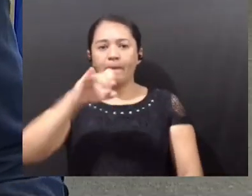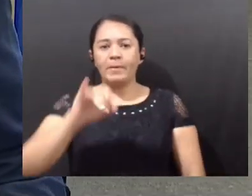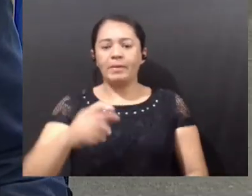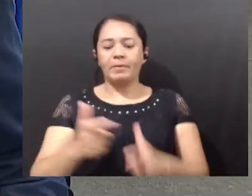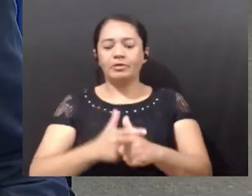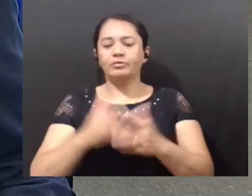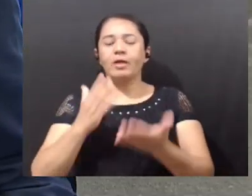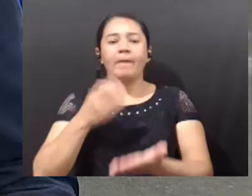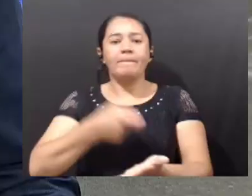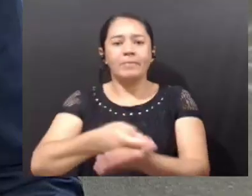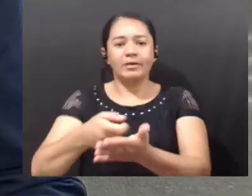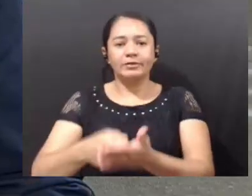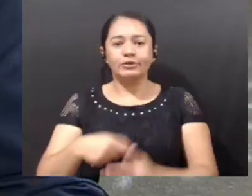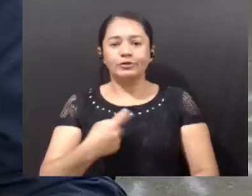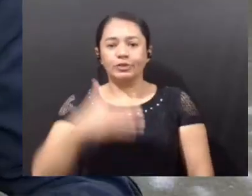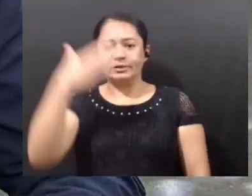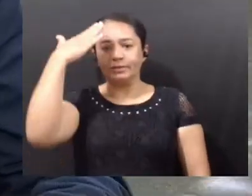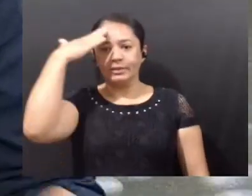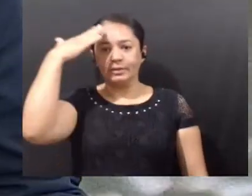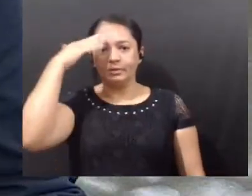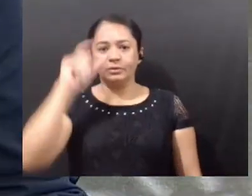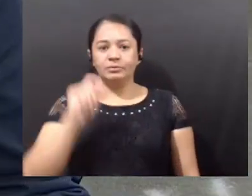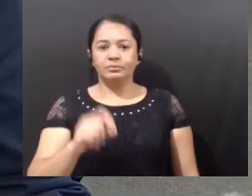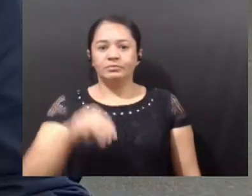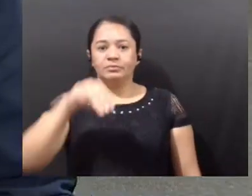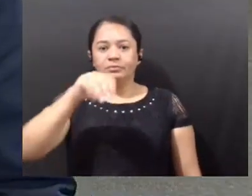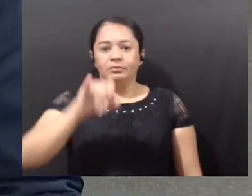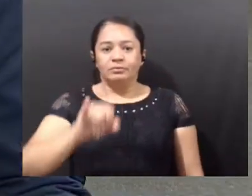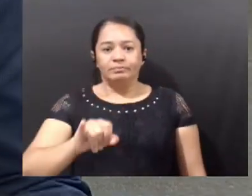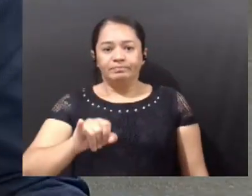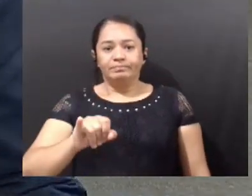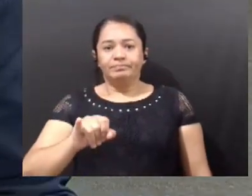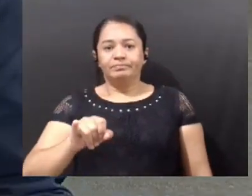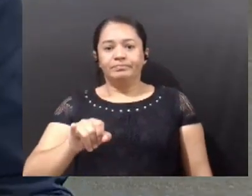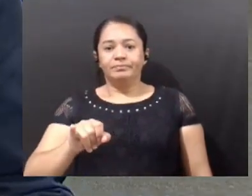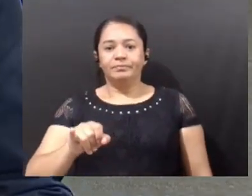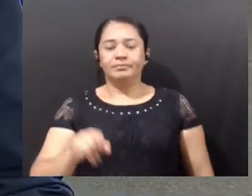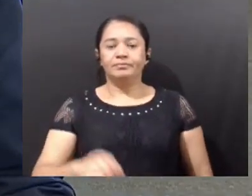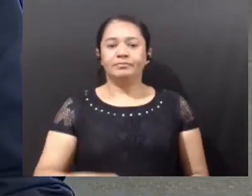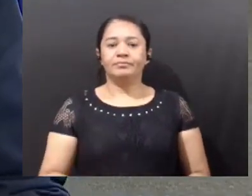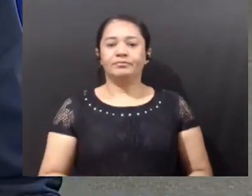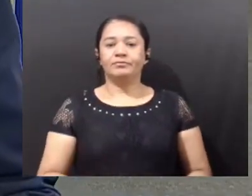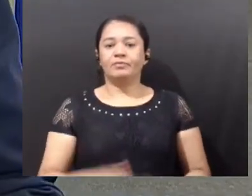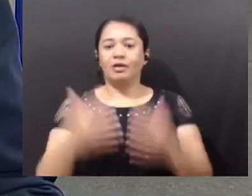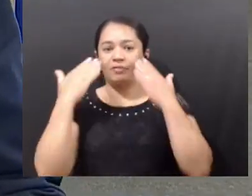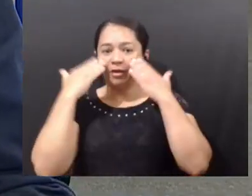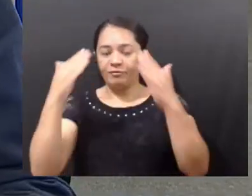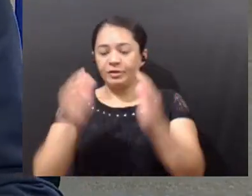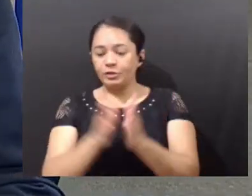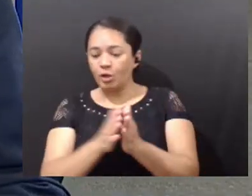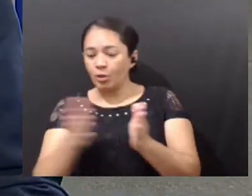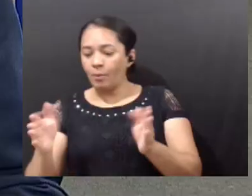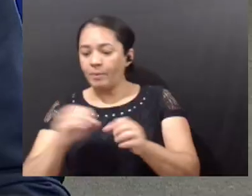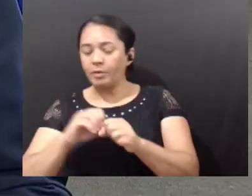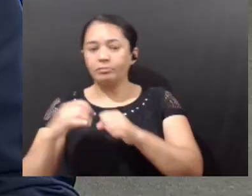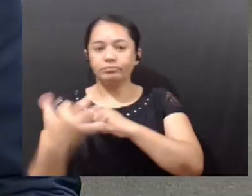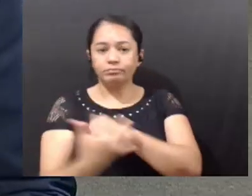sabe que o MEI, a pequena economia, foi a linha de frente na pandemia e isso ainda não chegou